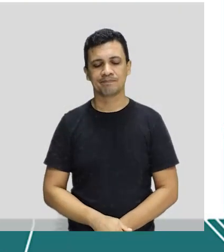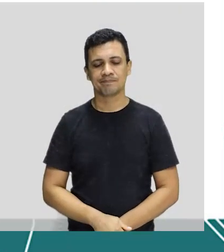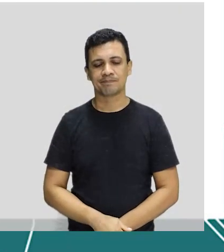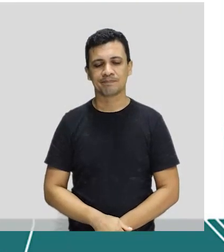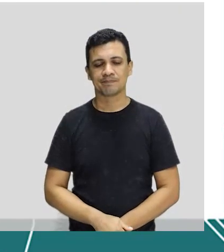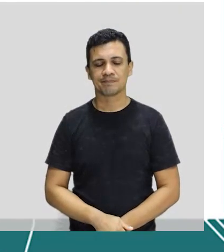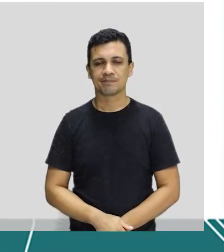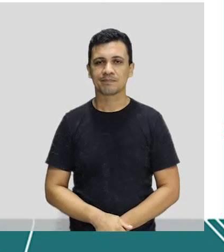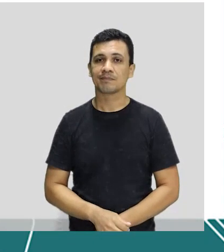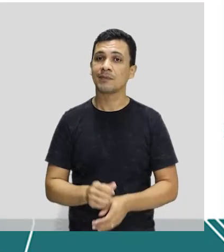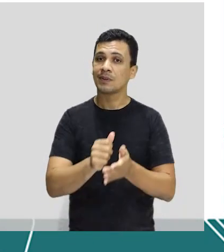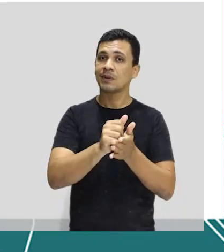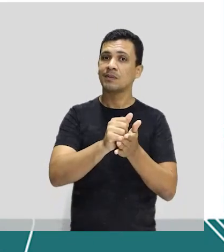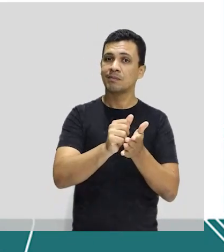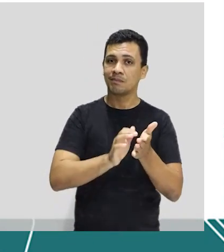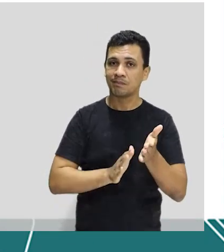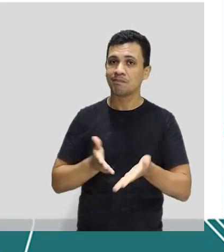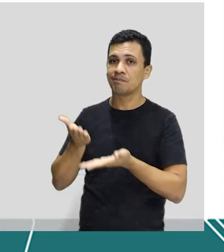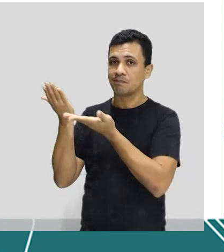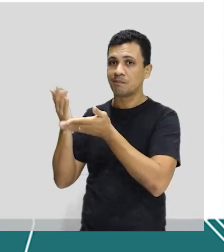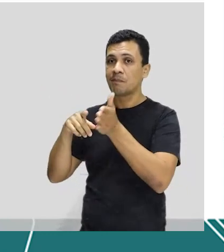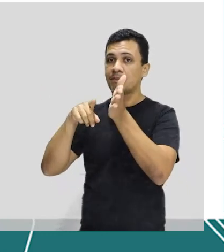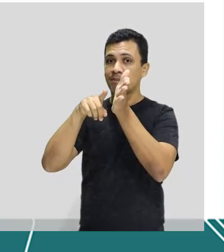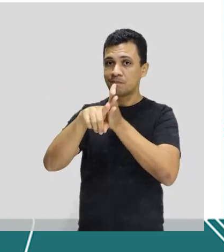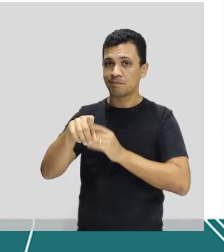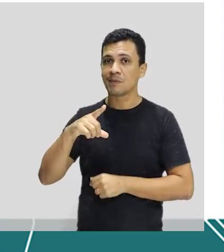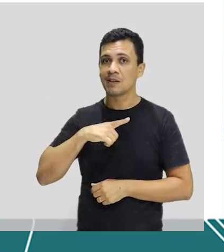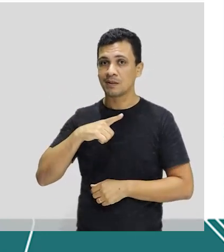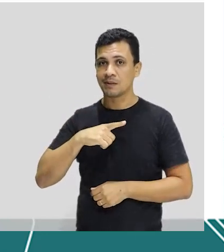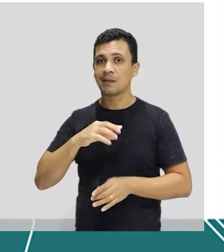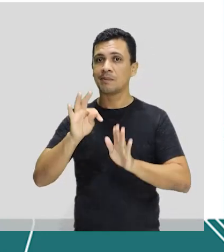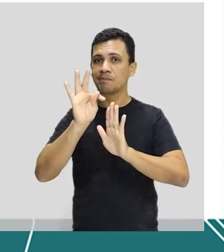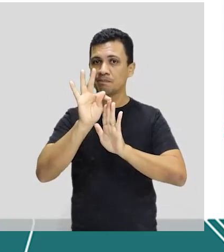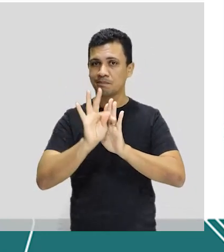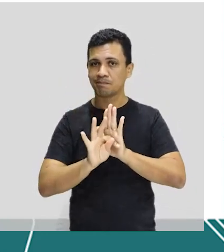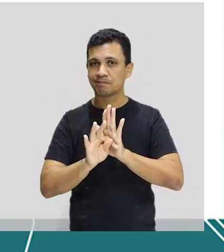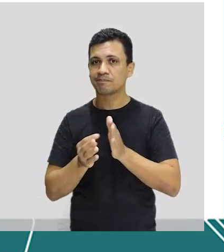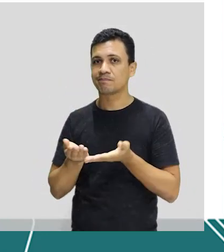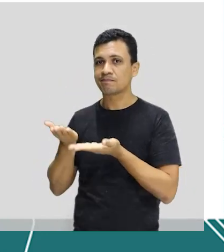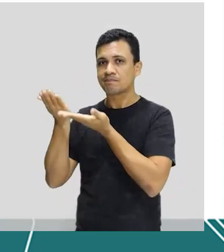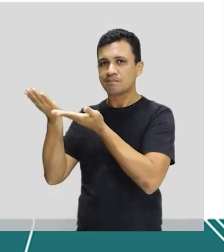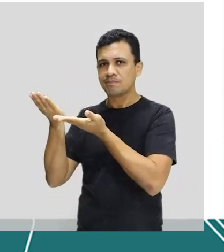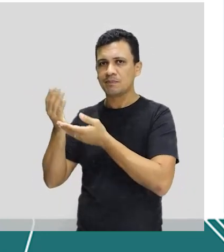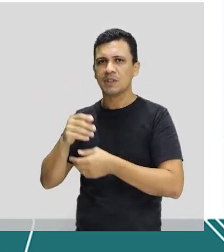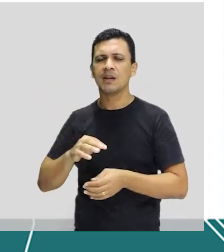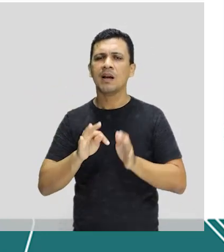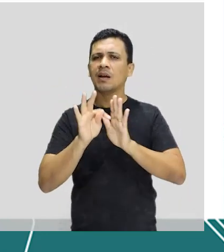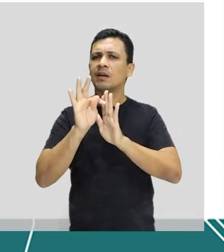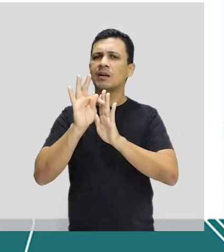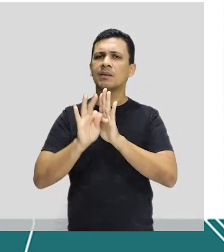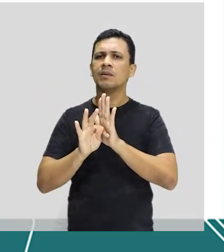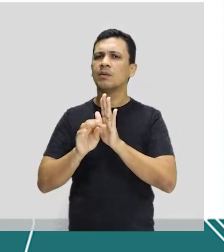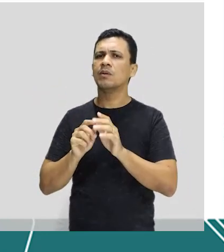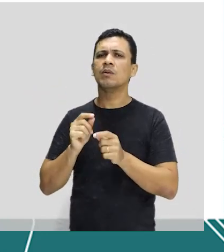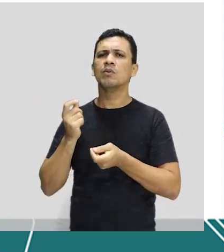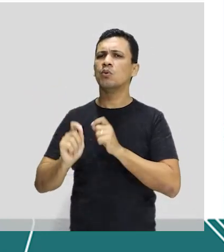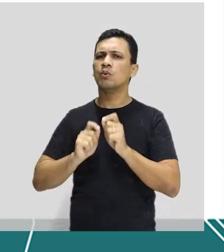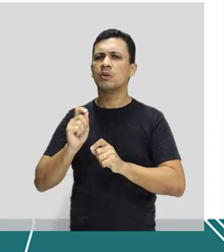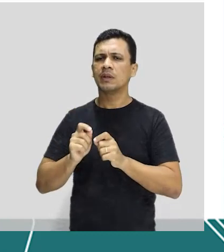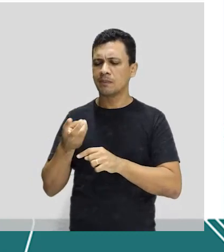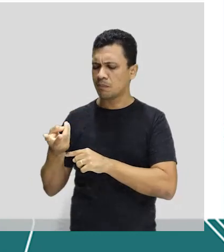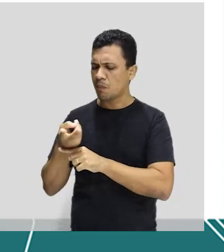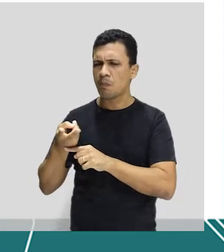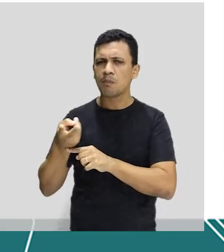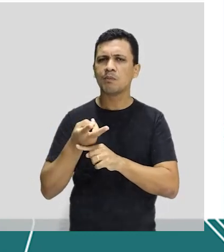estrutura. Outra questão, e agora a gente tem um texto, tá? Um fragmento de um texto. O que a questão me pede para eu já saber o que eu tenho que